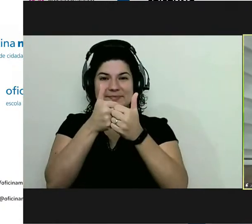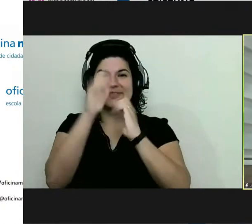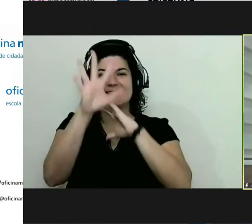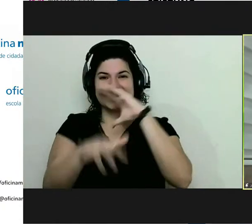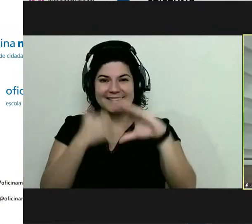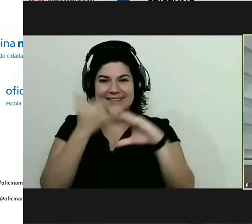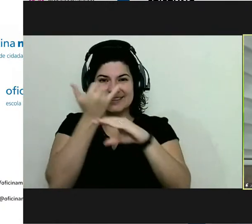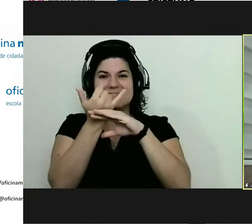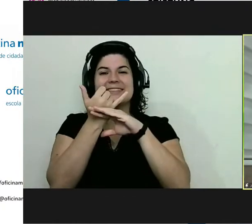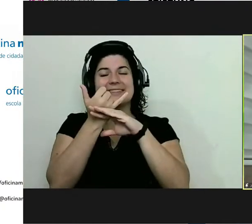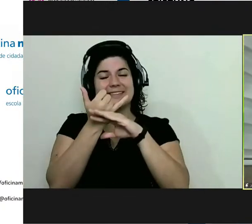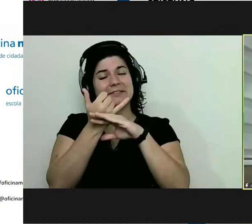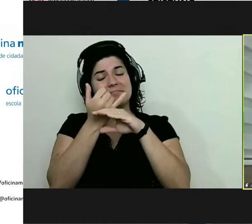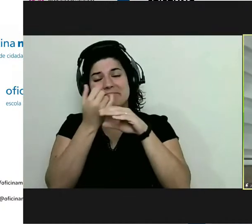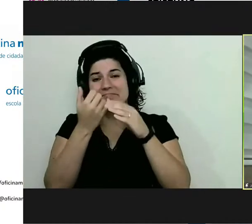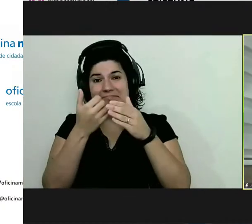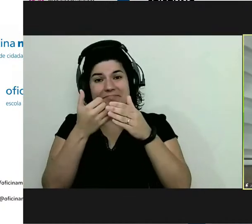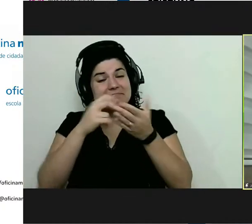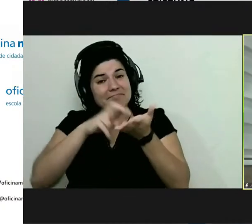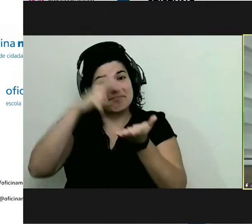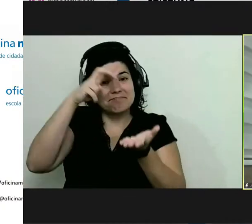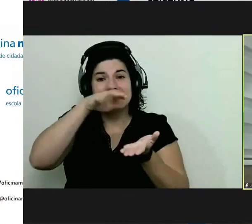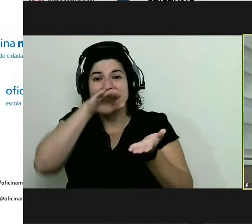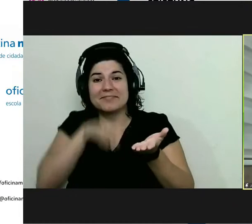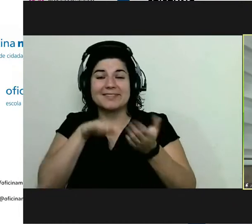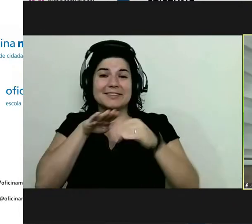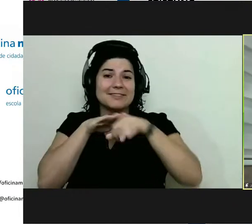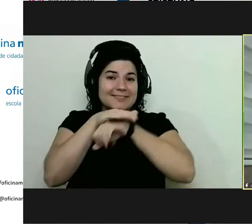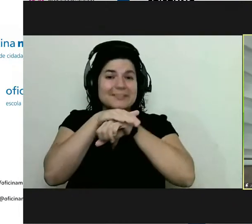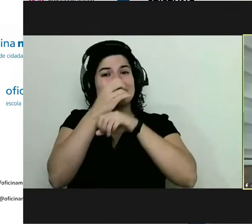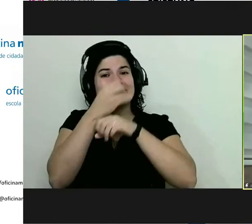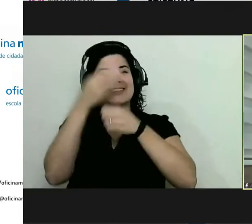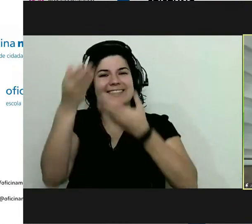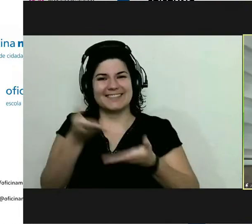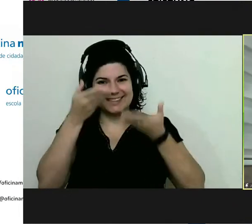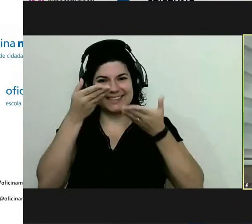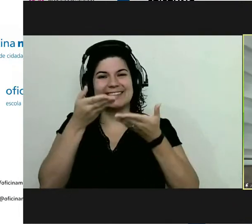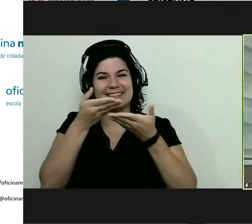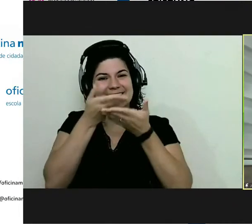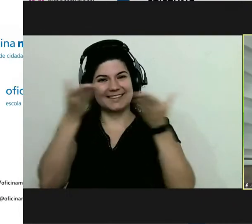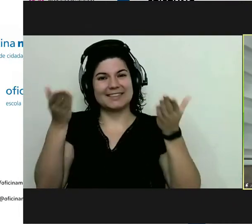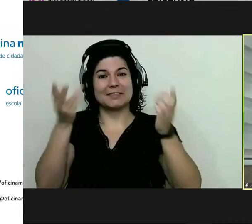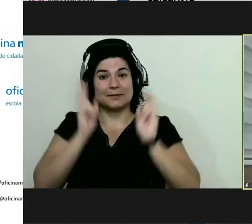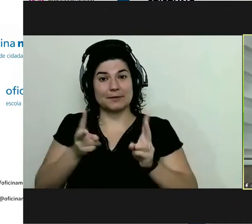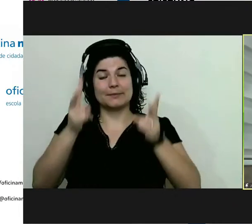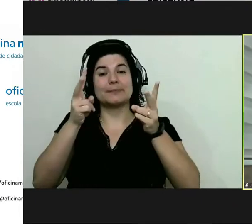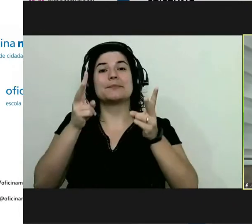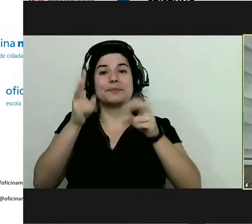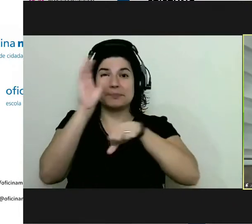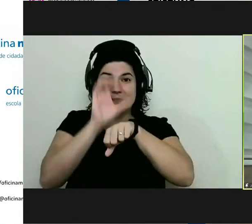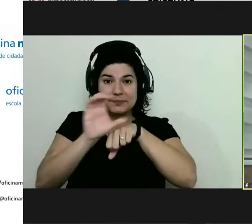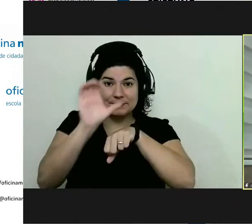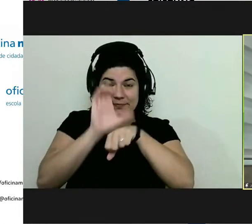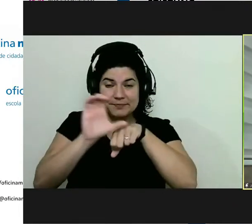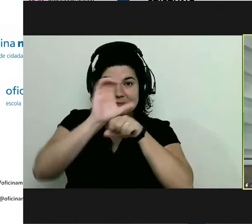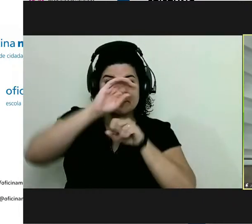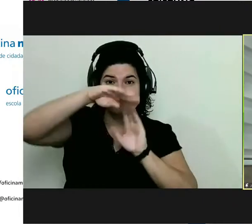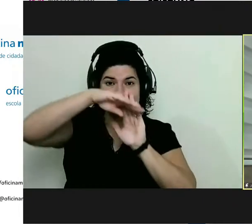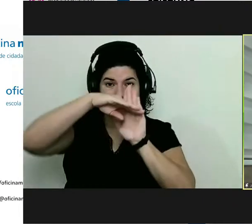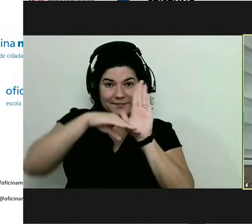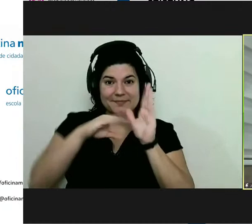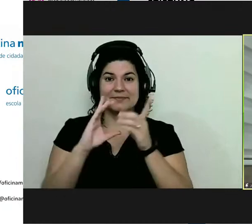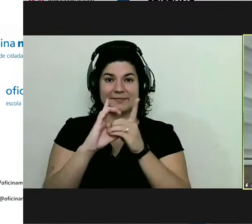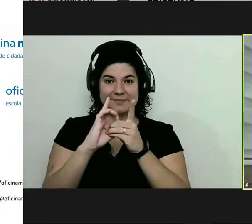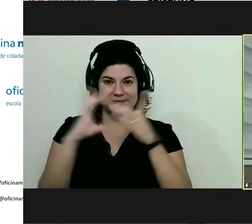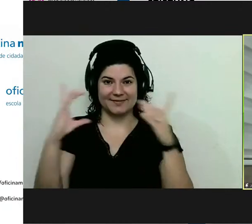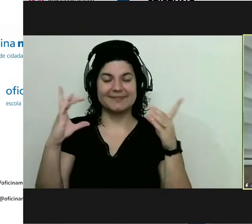YouTube seja de manhã de tarde de noite sejam todos muito bem vindos aqui conosco para dar continuidade ao nosso curso de princípios da